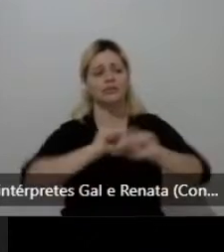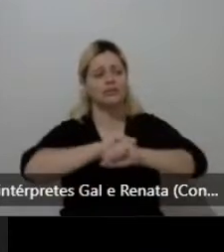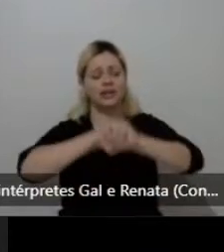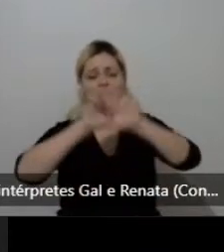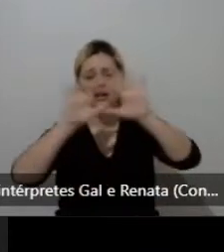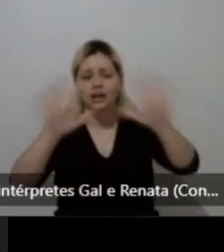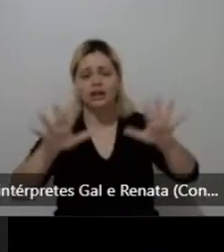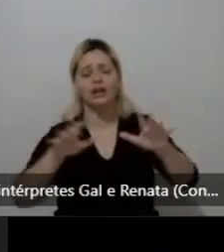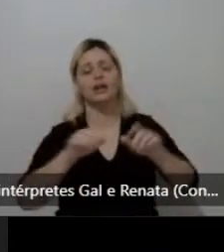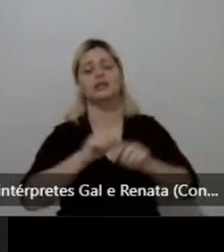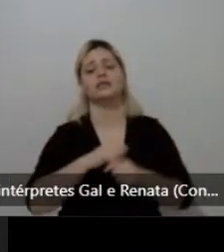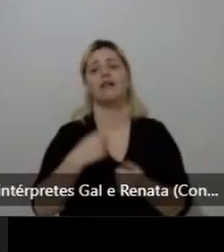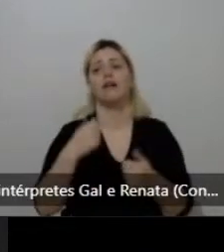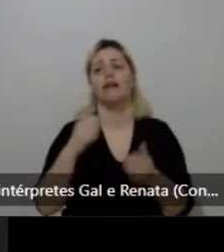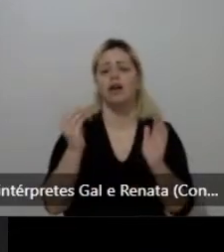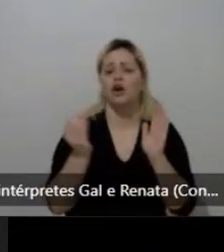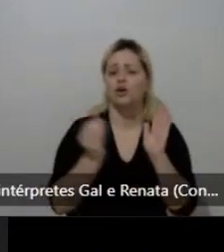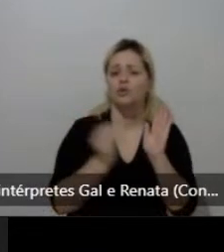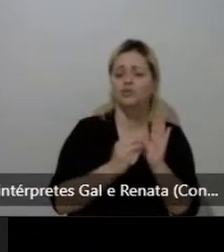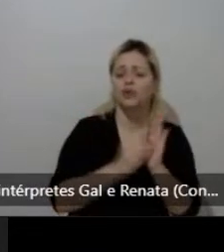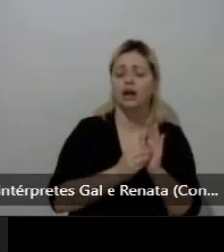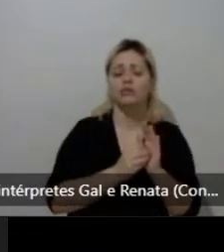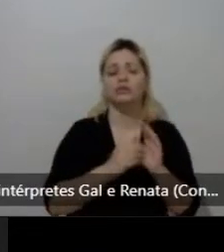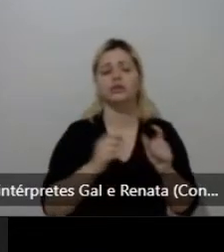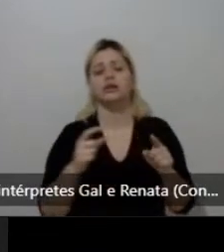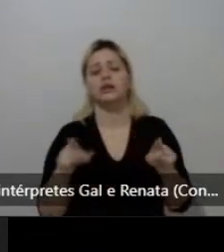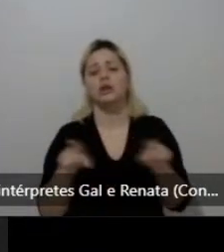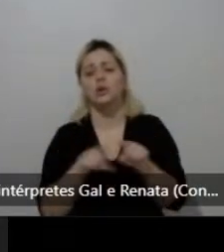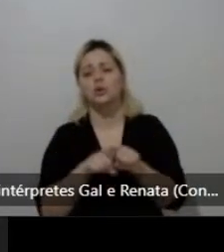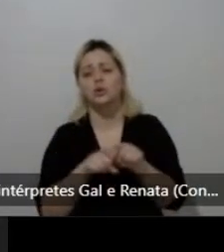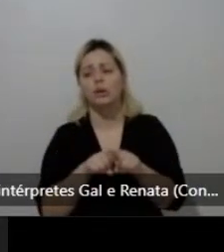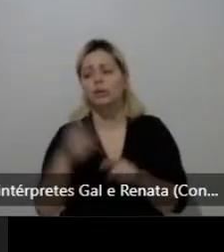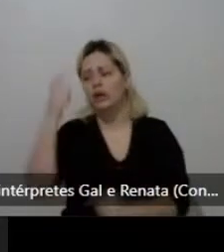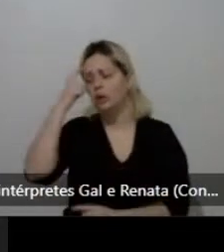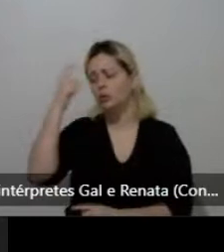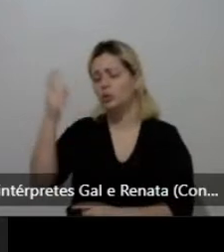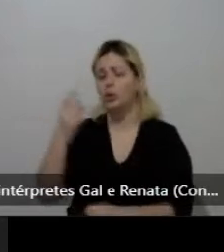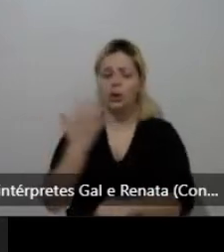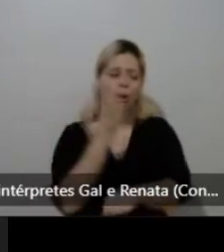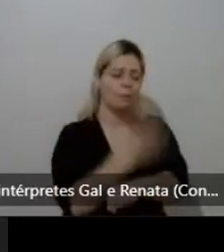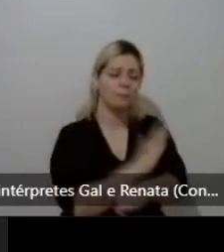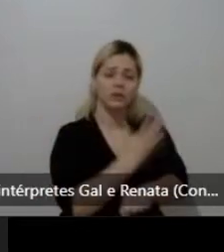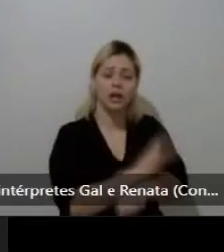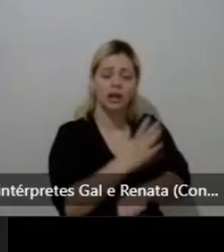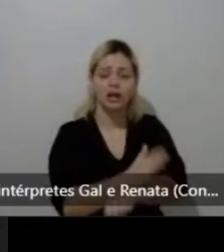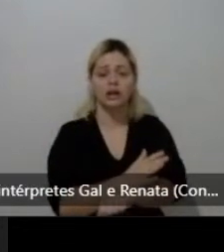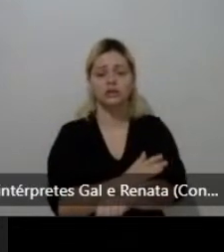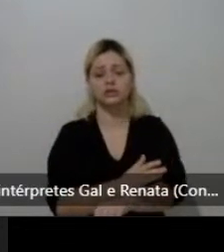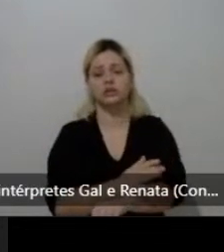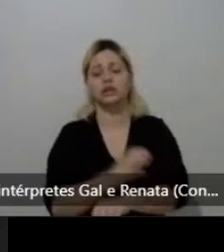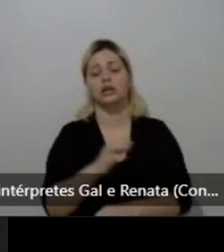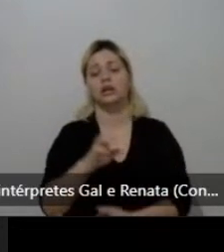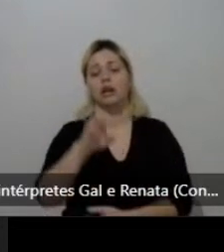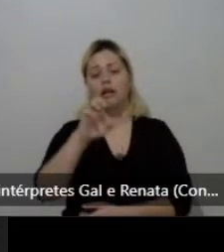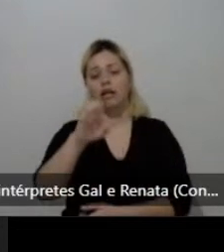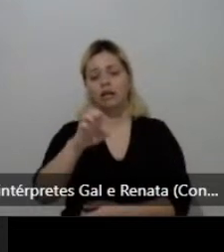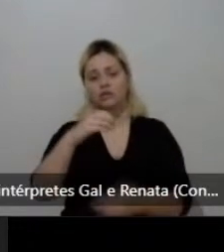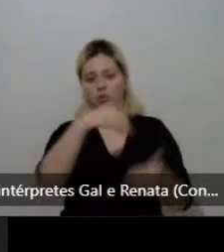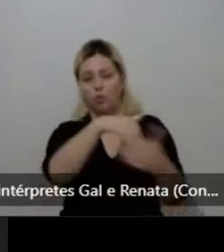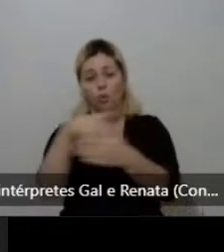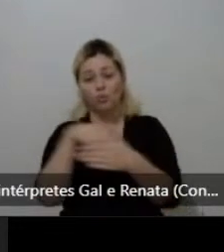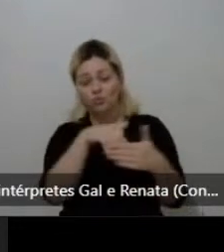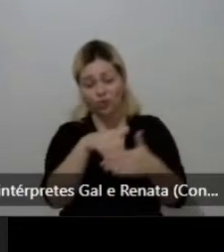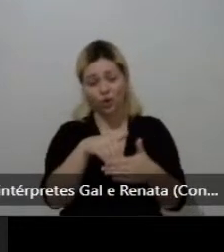dos conselhos, dos comitês, dos colegiados, e essa prática eleitoreira,